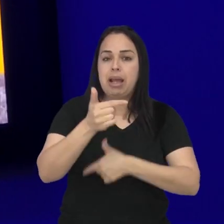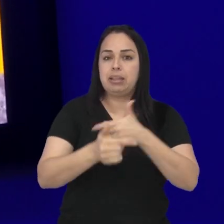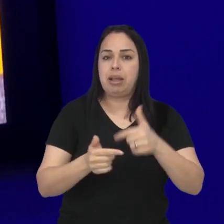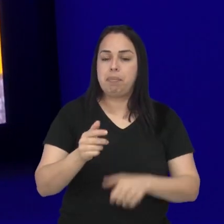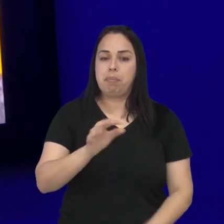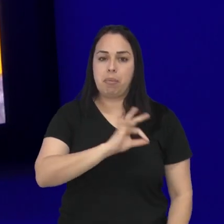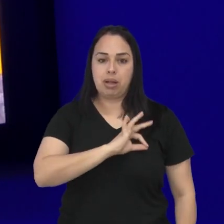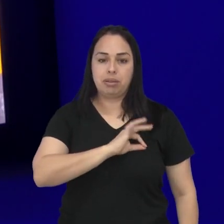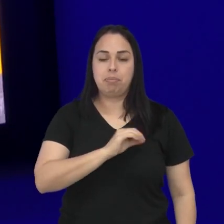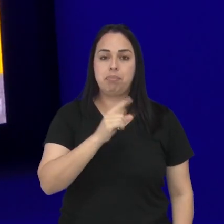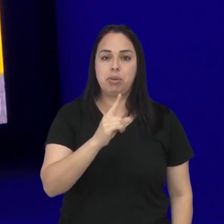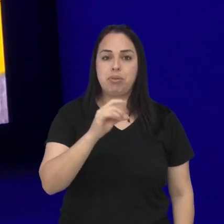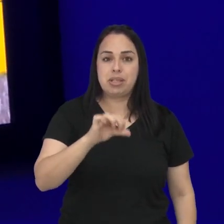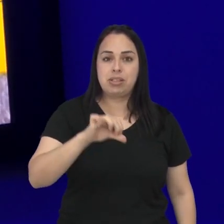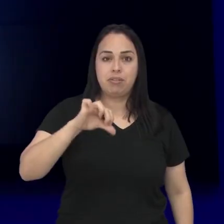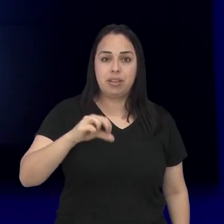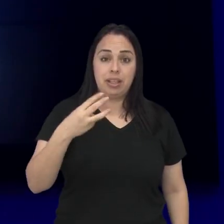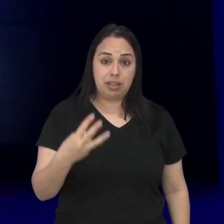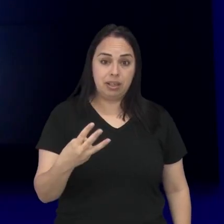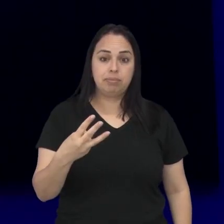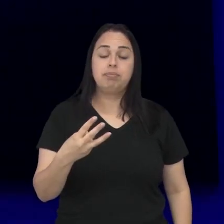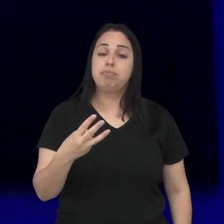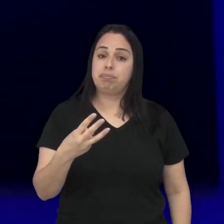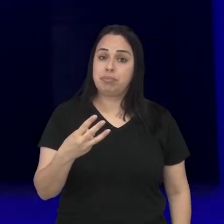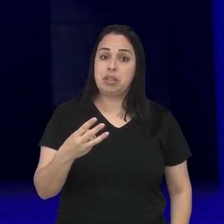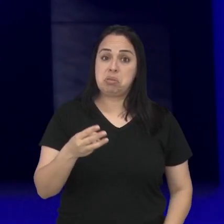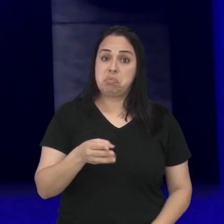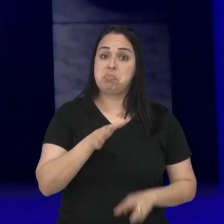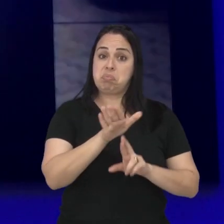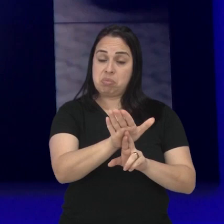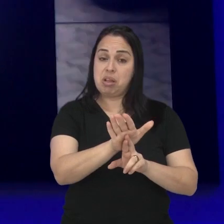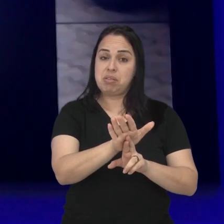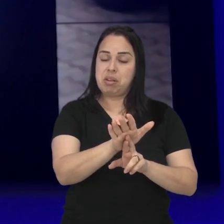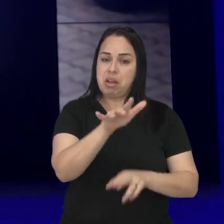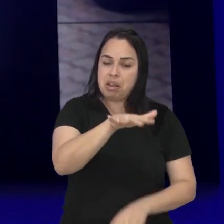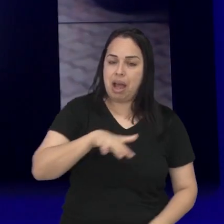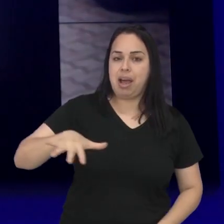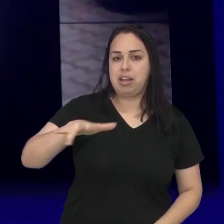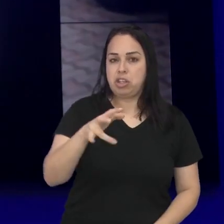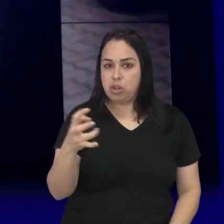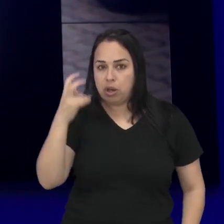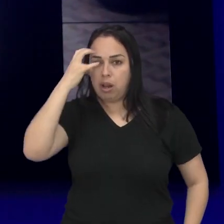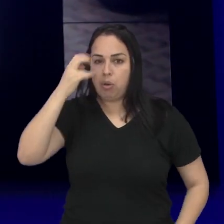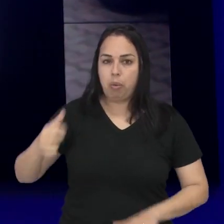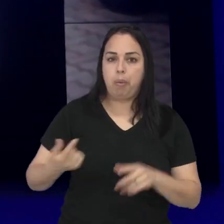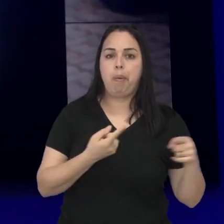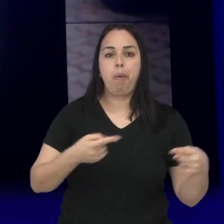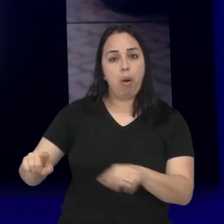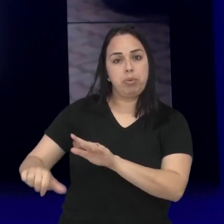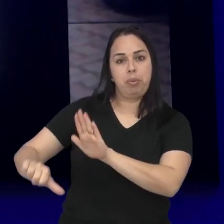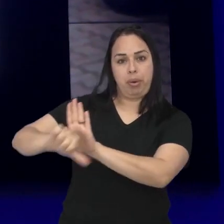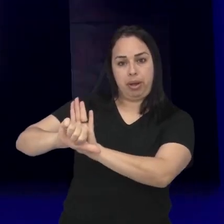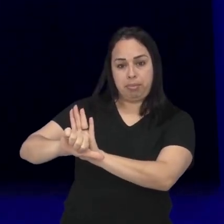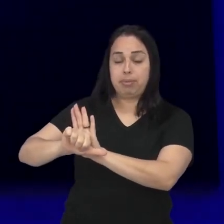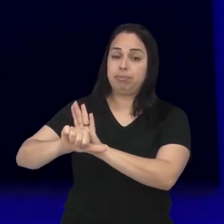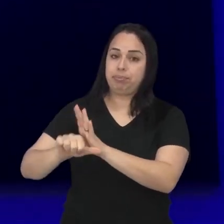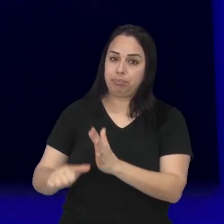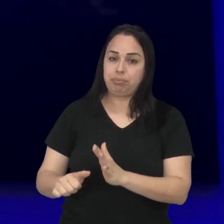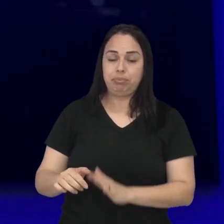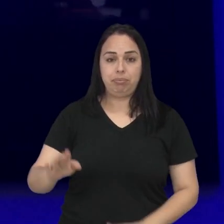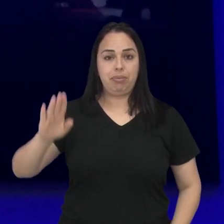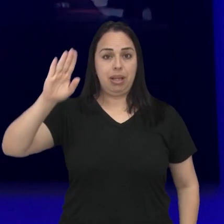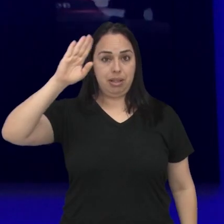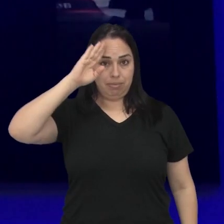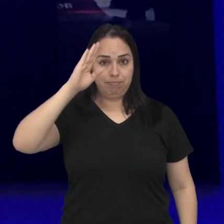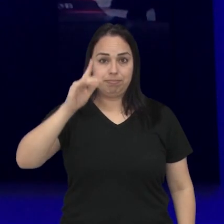em 1993 e se destacou trabalhando no setor de inteligência, no combate ao crime organizado. Ainda